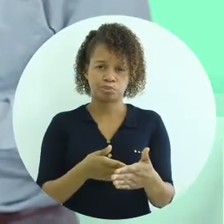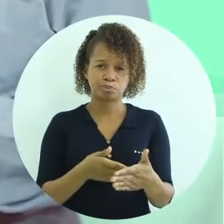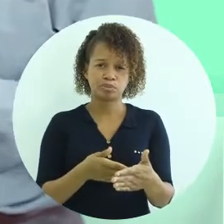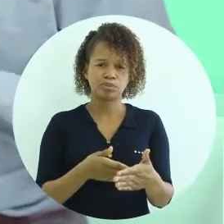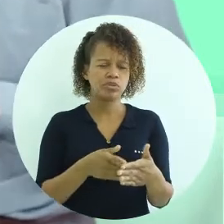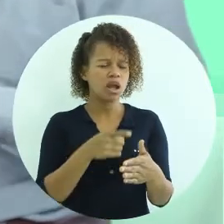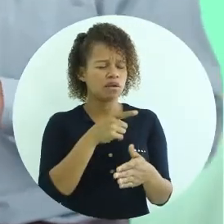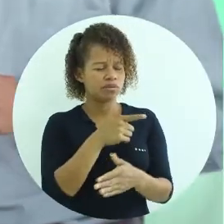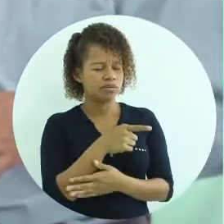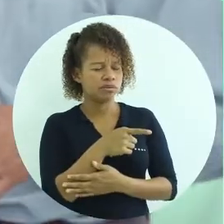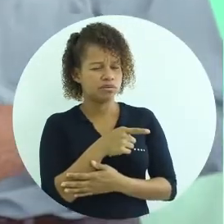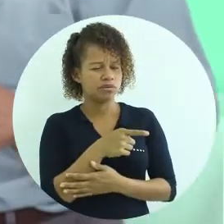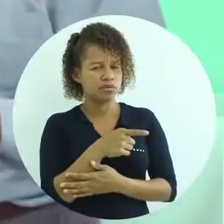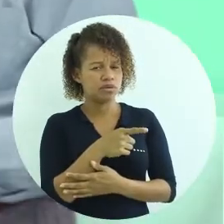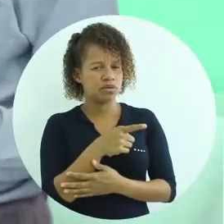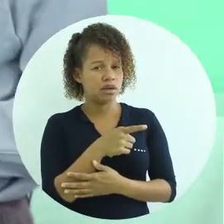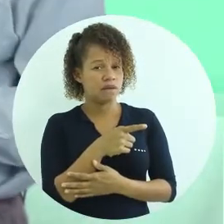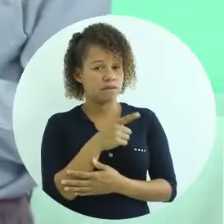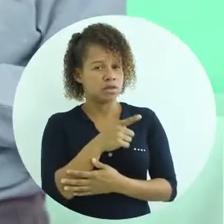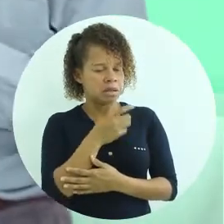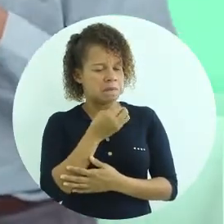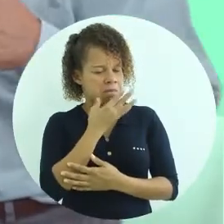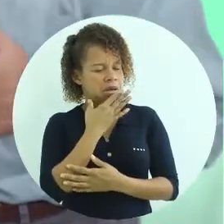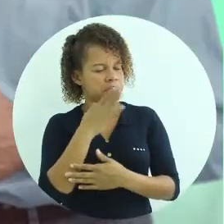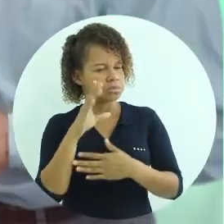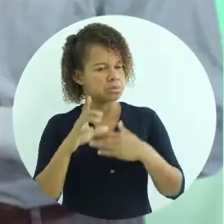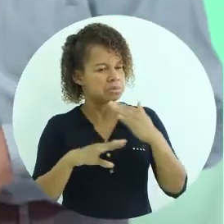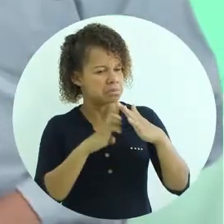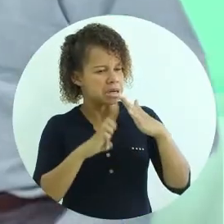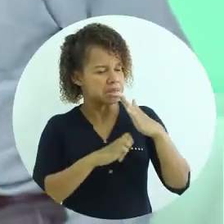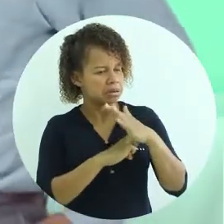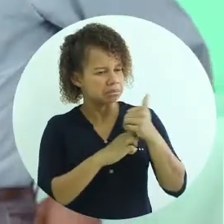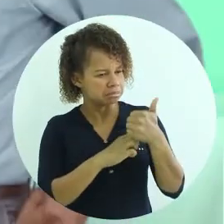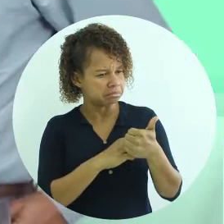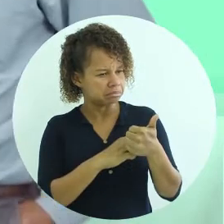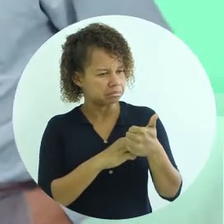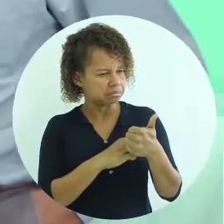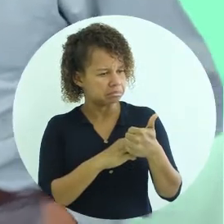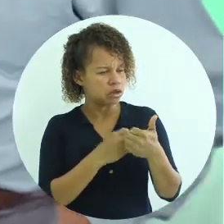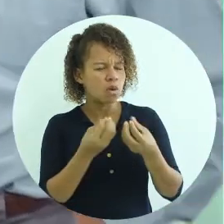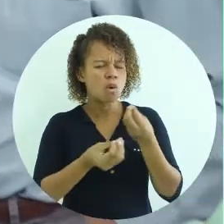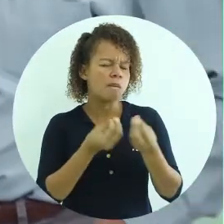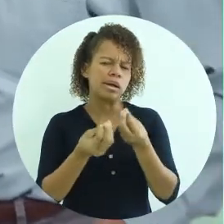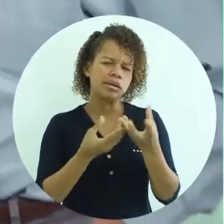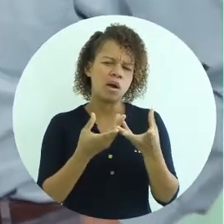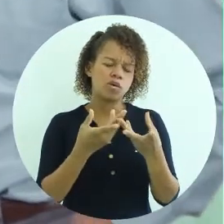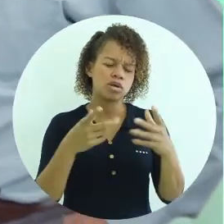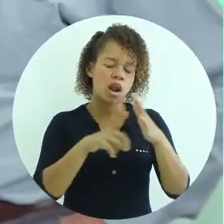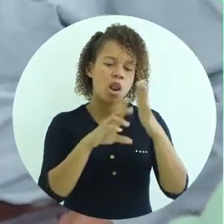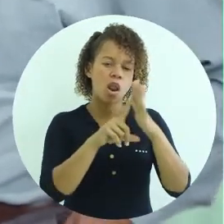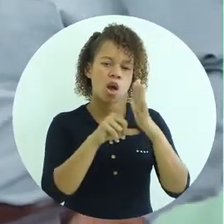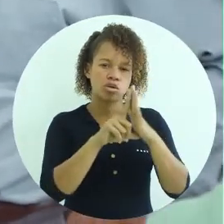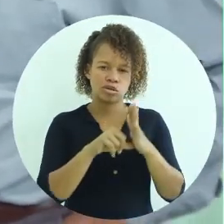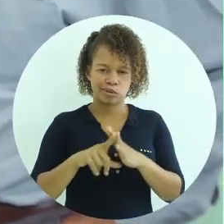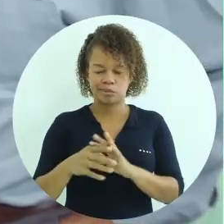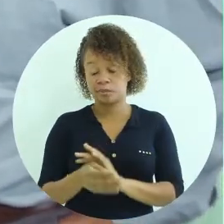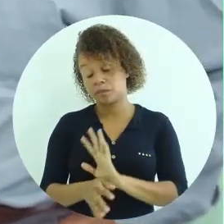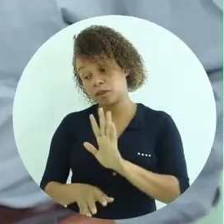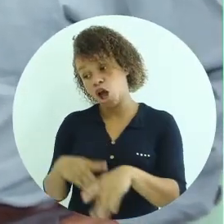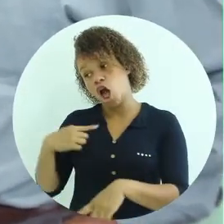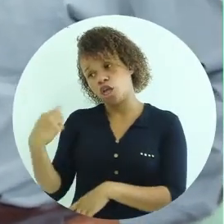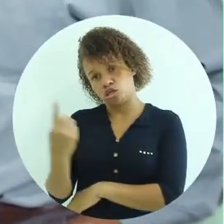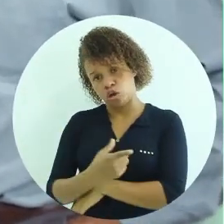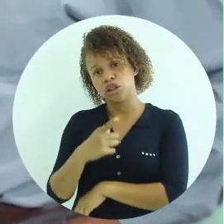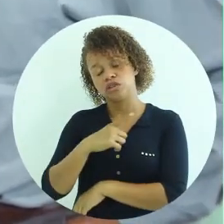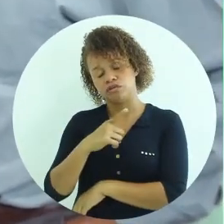está bem com a sua empresa? Como é que está o seu negócio? Assim, nós tivemos